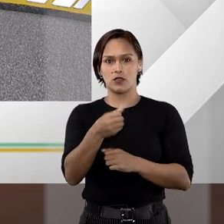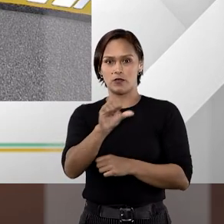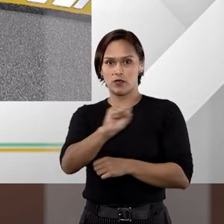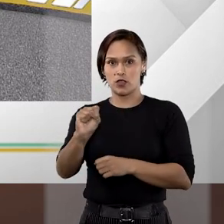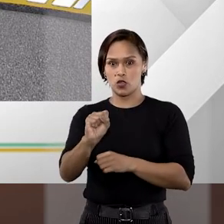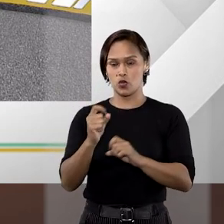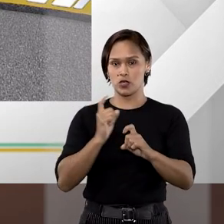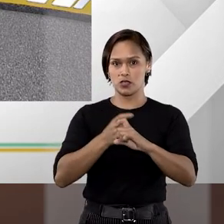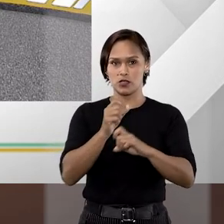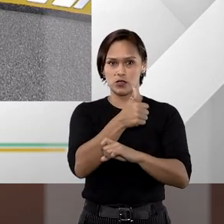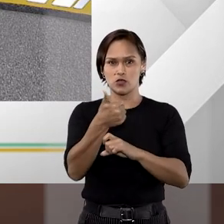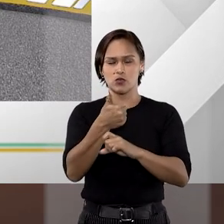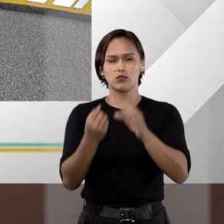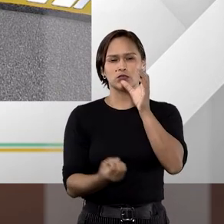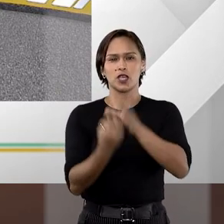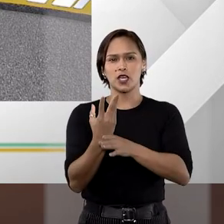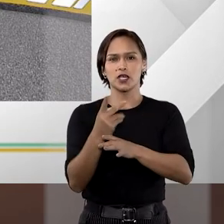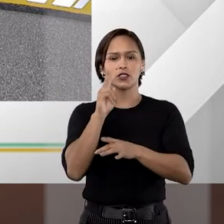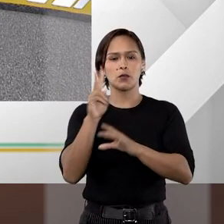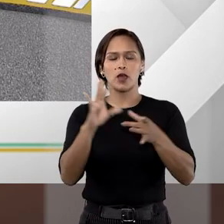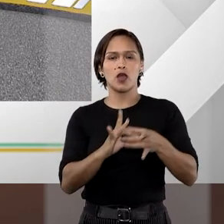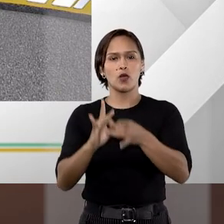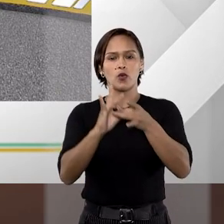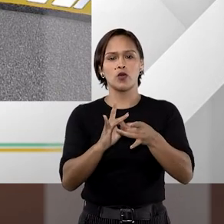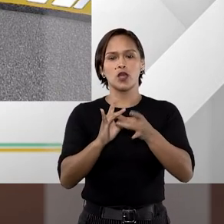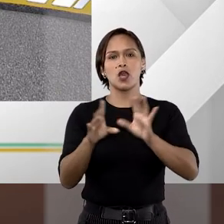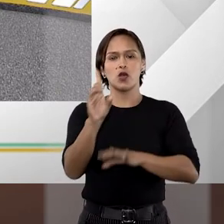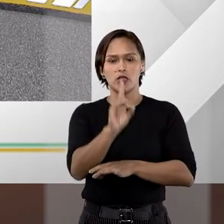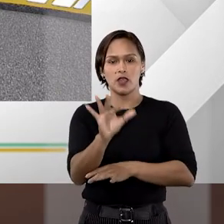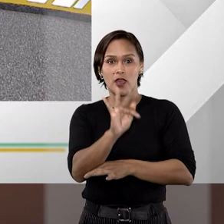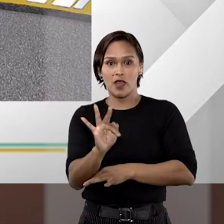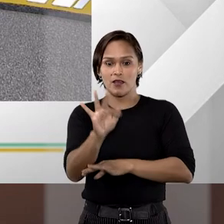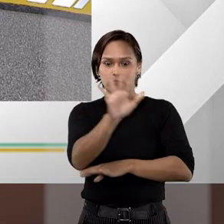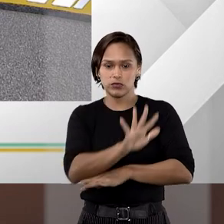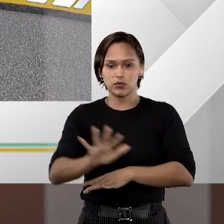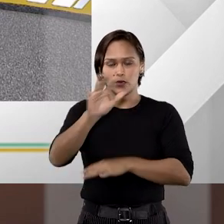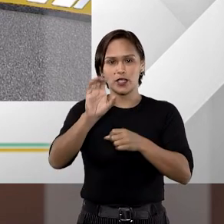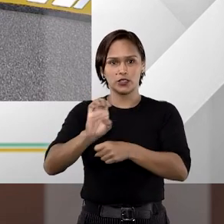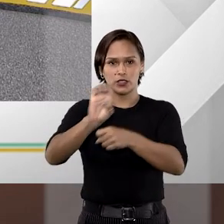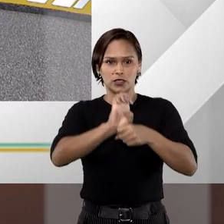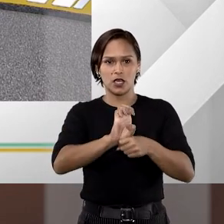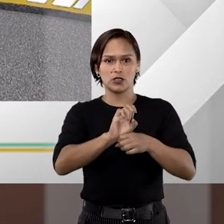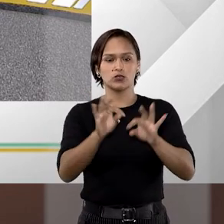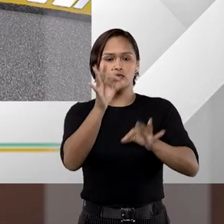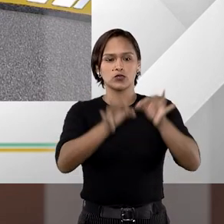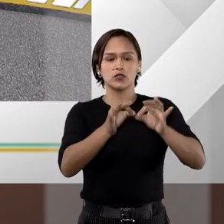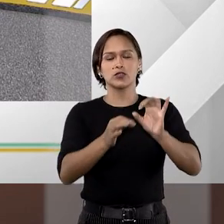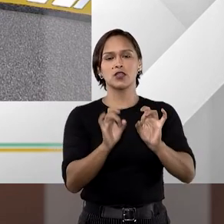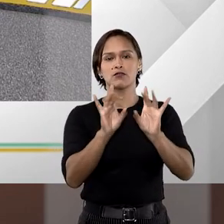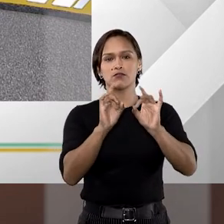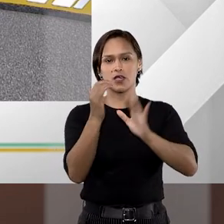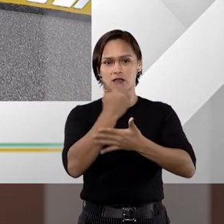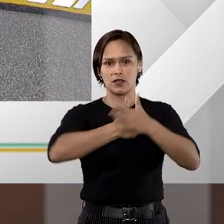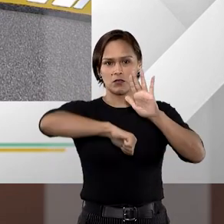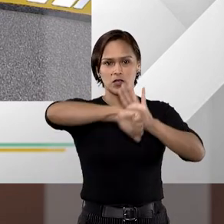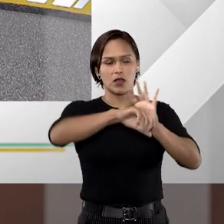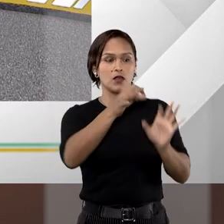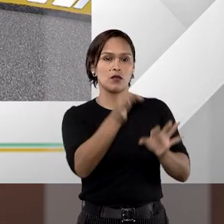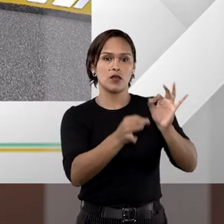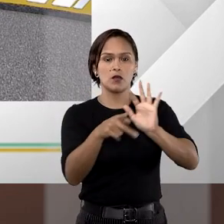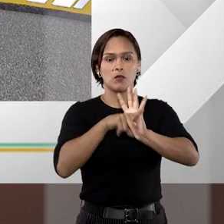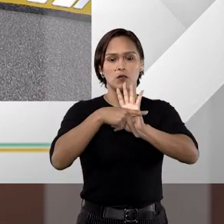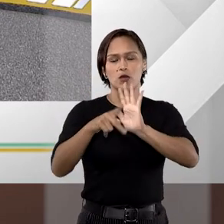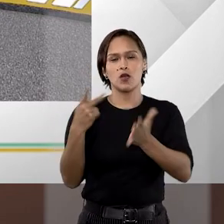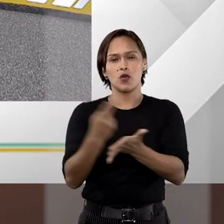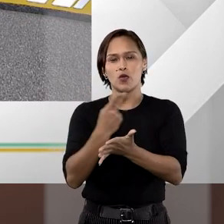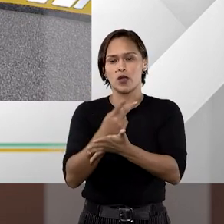artigo 98 inciso 1 a criação pela união Distrito Federal e territórios e estados dos juizados especiais criminais para